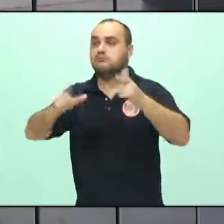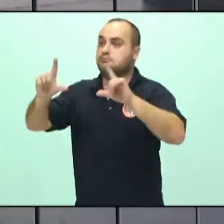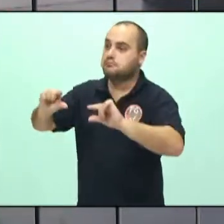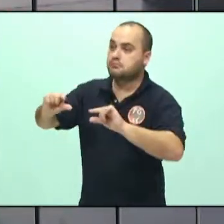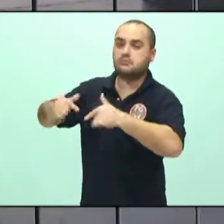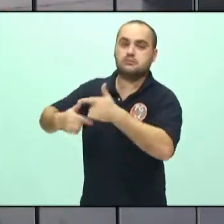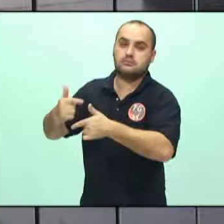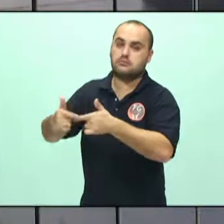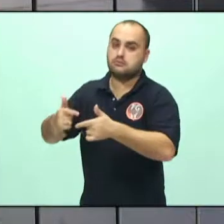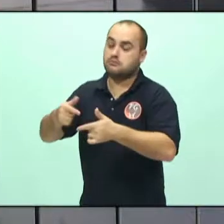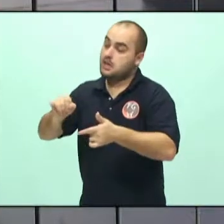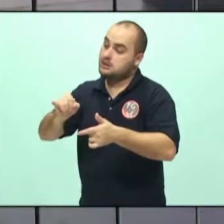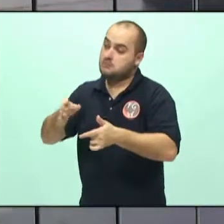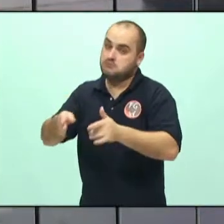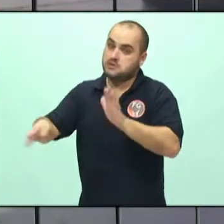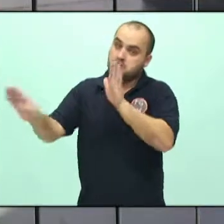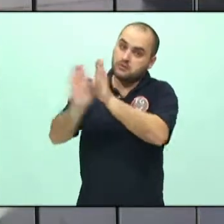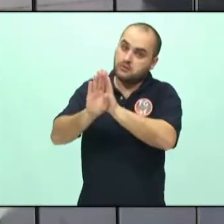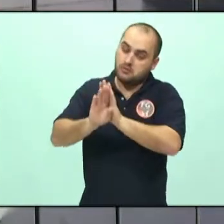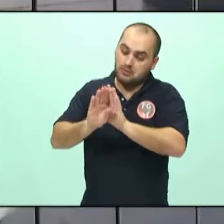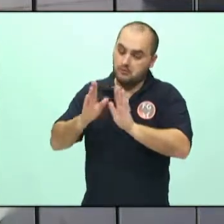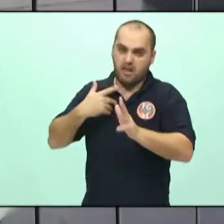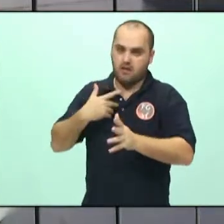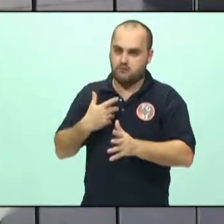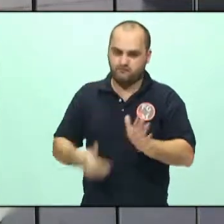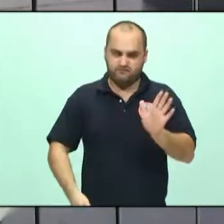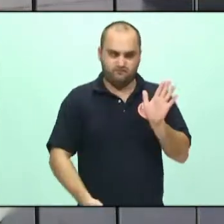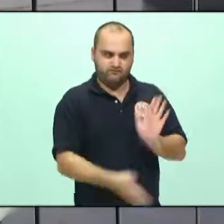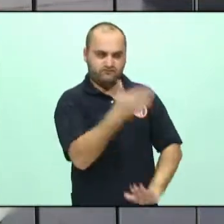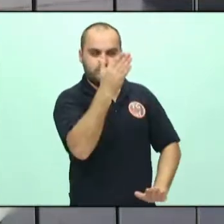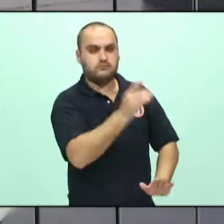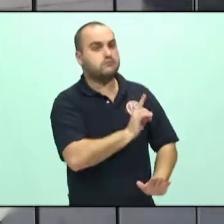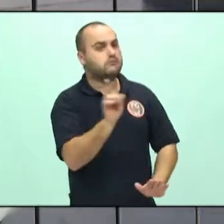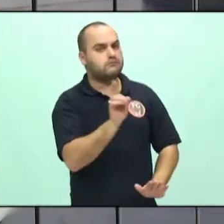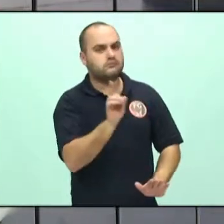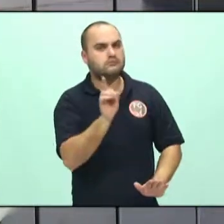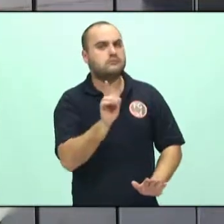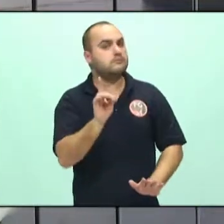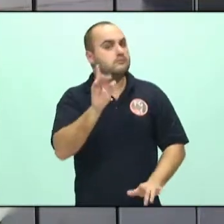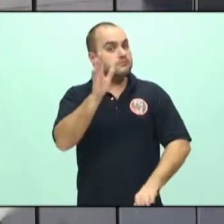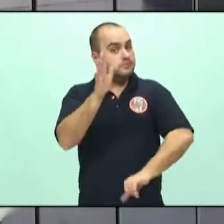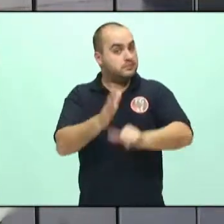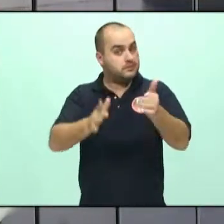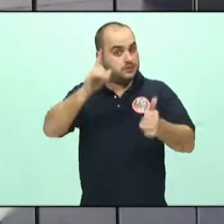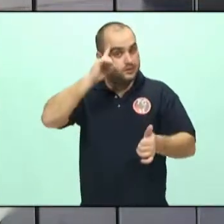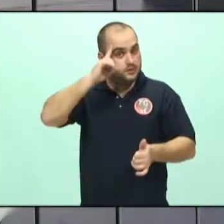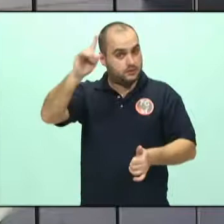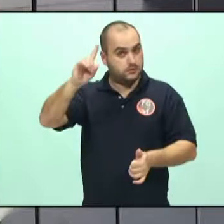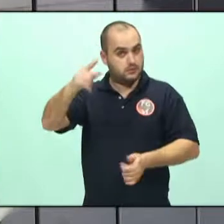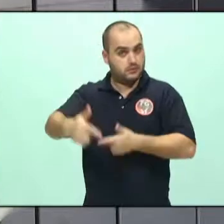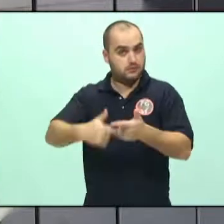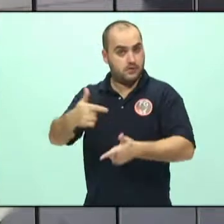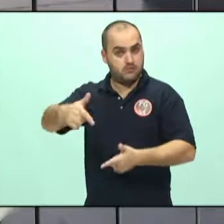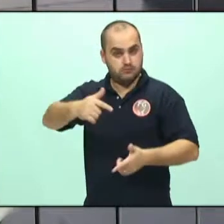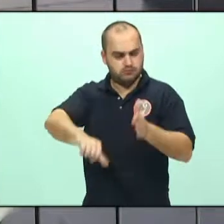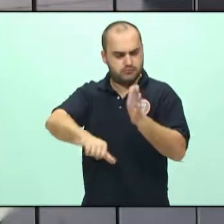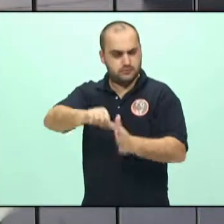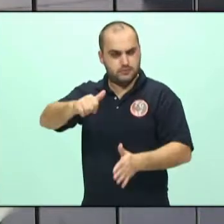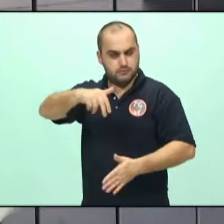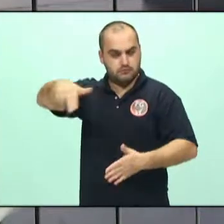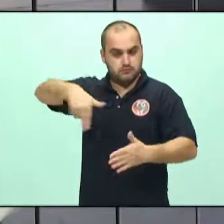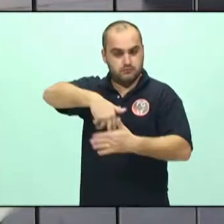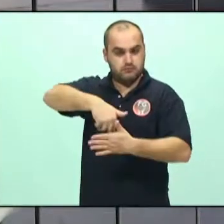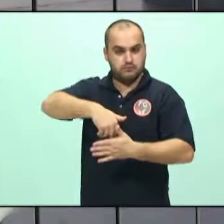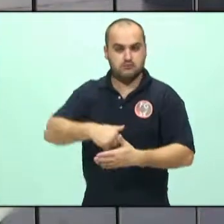não fugimos do trabalho, nós vamos ao encontro dele. O meu lema desde o primeiro dia de mandato foi, pode olhar o meu primeiro discurso na tribuna,